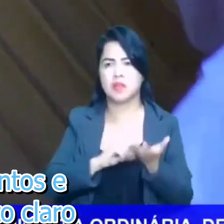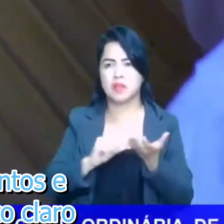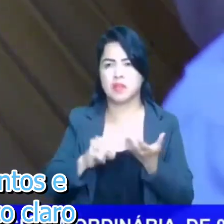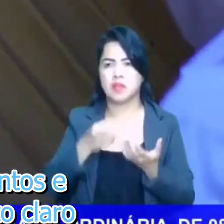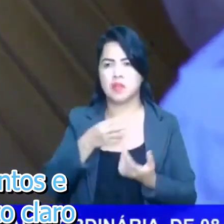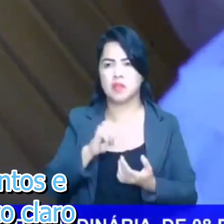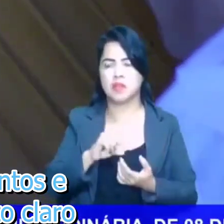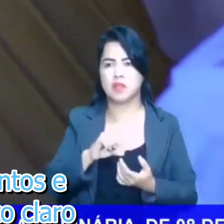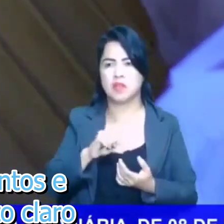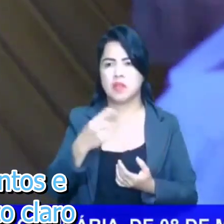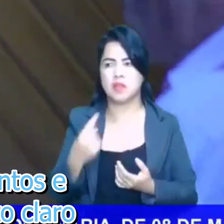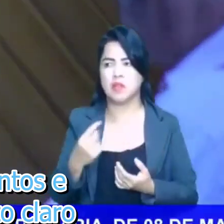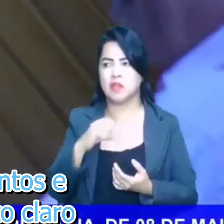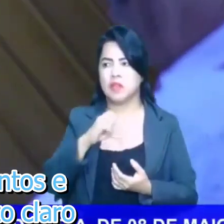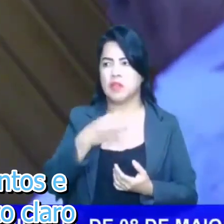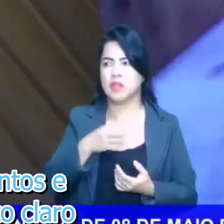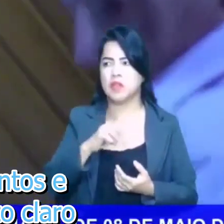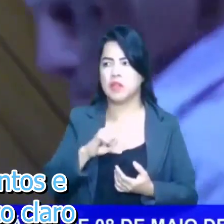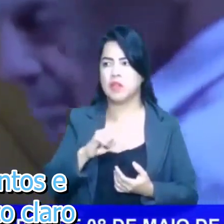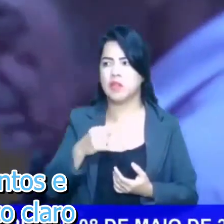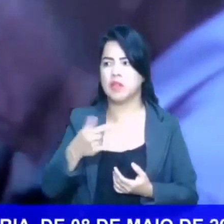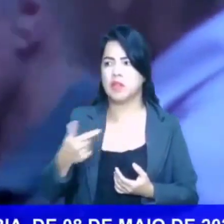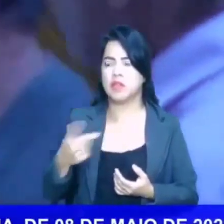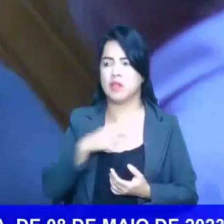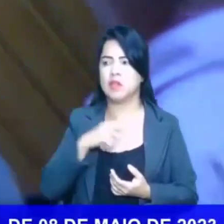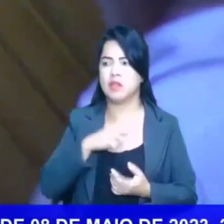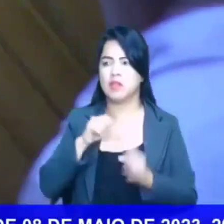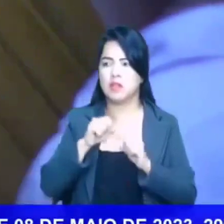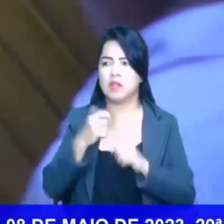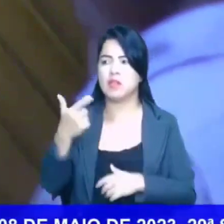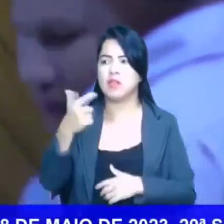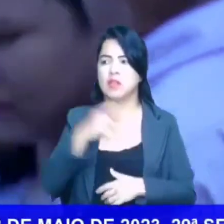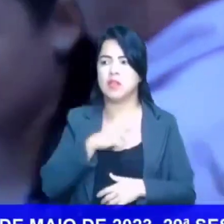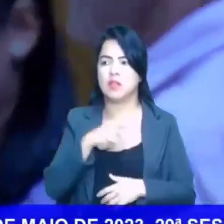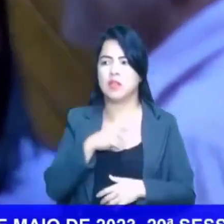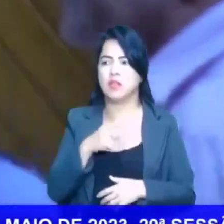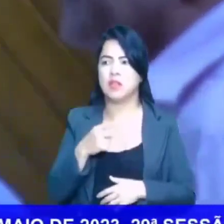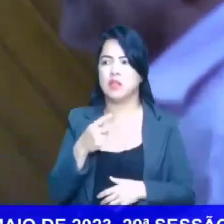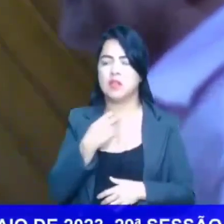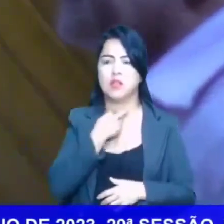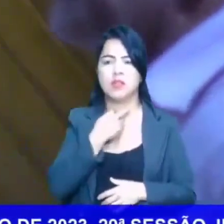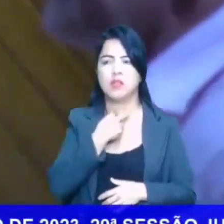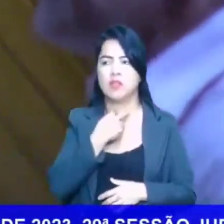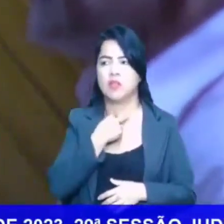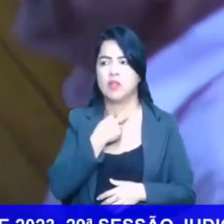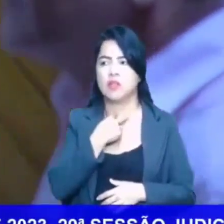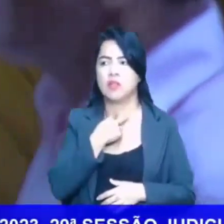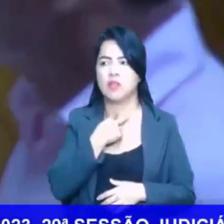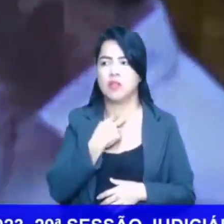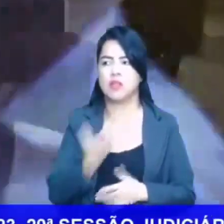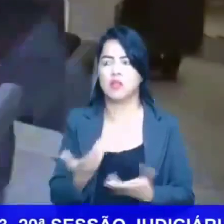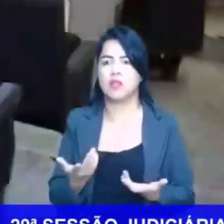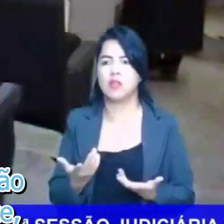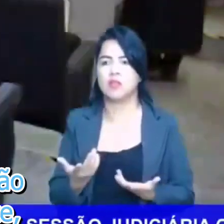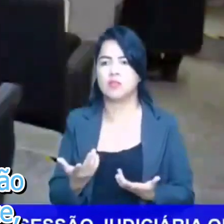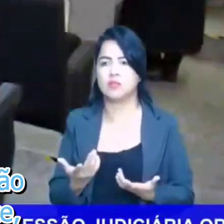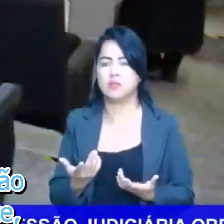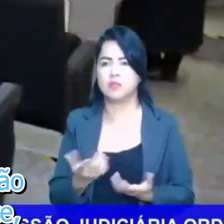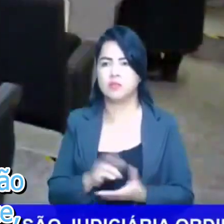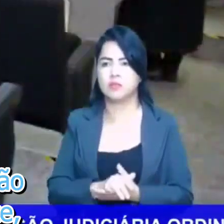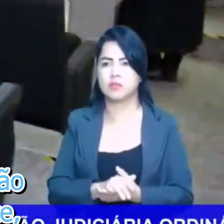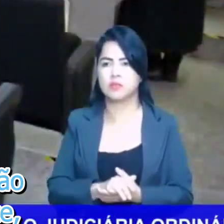391 e 392 do Código de Processo Civil, deixa muito claro que ela não se pode, também não se presta